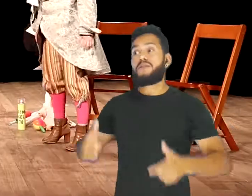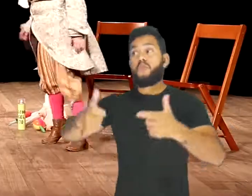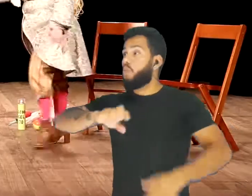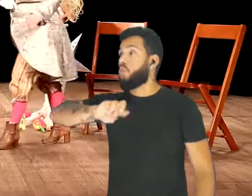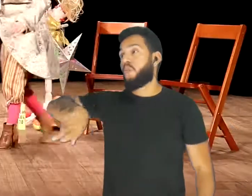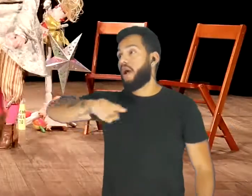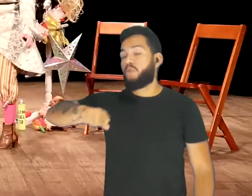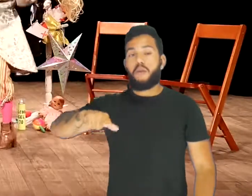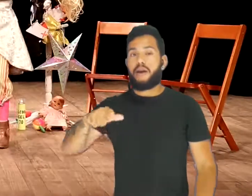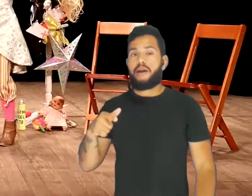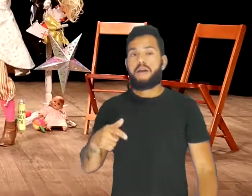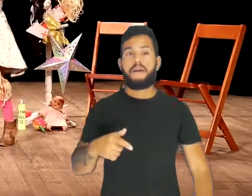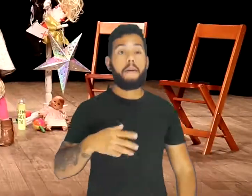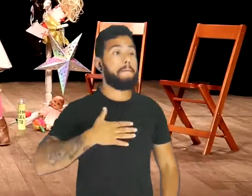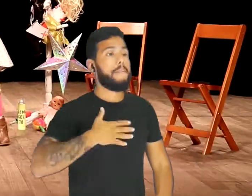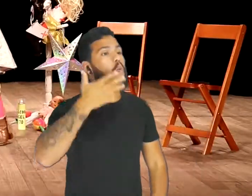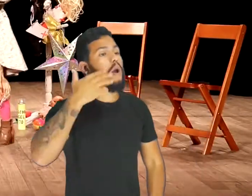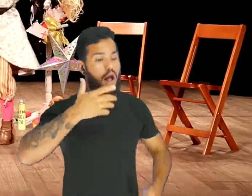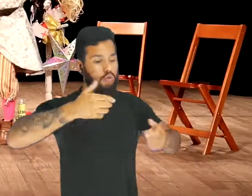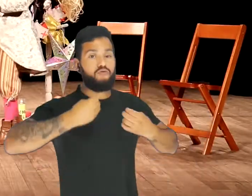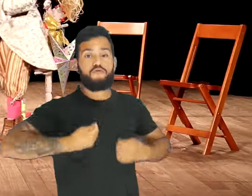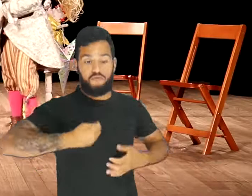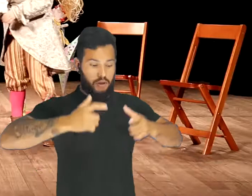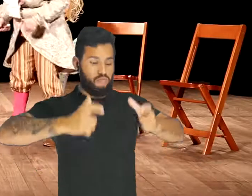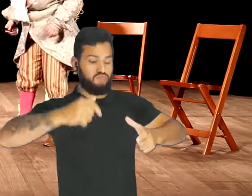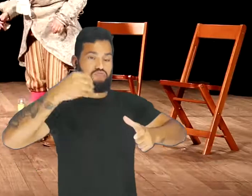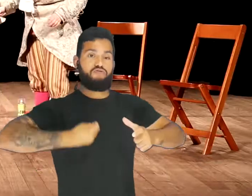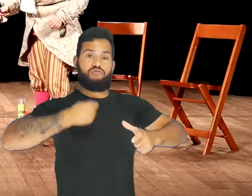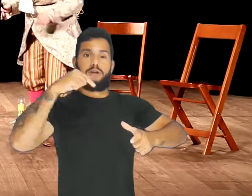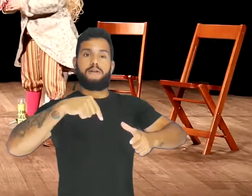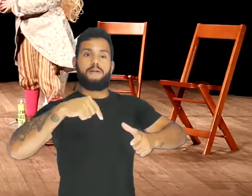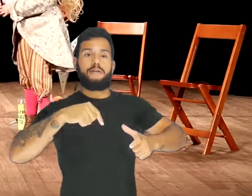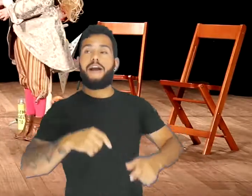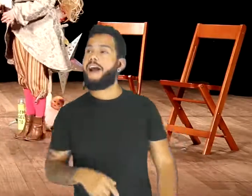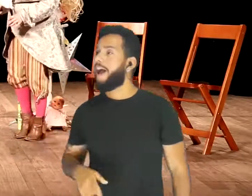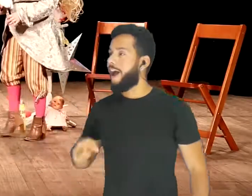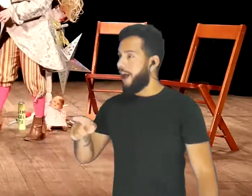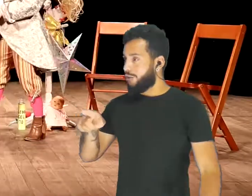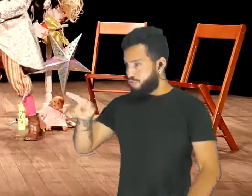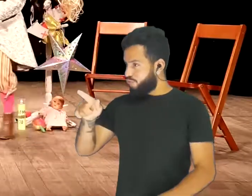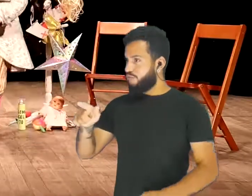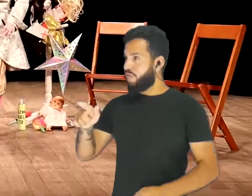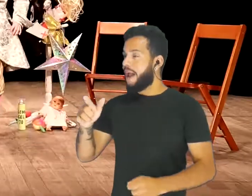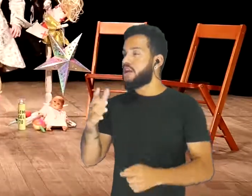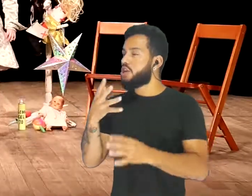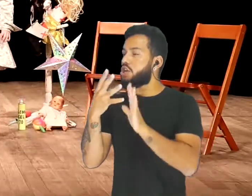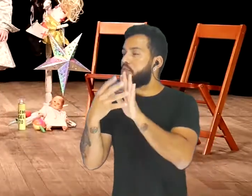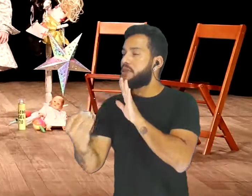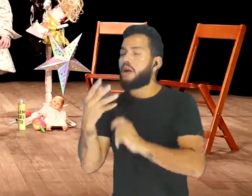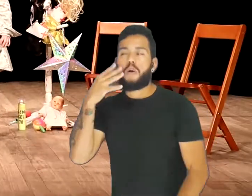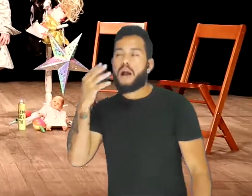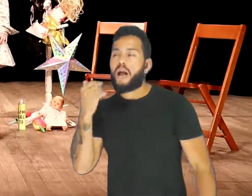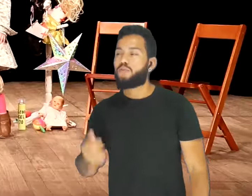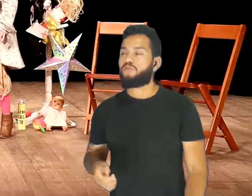Gato! Gato não gato é lugar. Não é lugar. Vai pagar mico. Vai pagar mico. Claro que é. Vai. Meu gato fica no lugar, ó. Falar em gato,